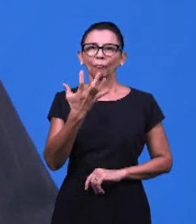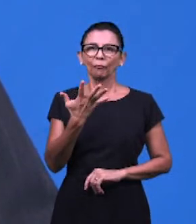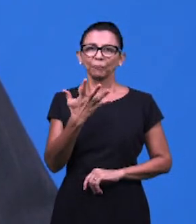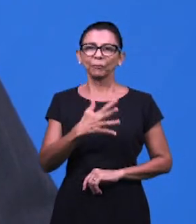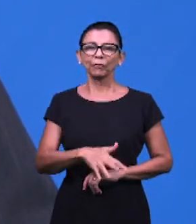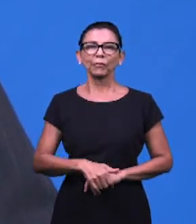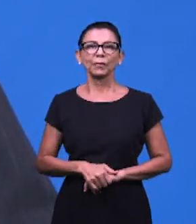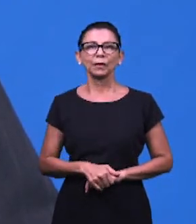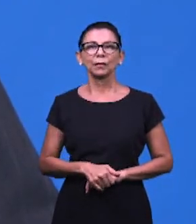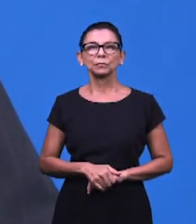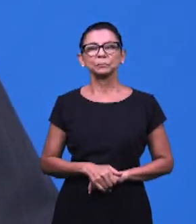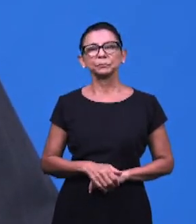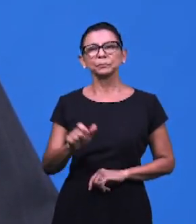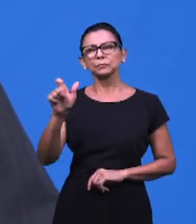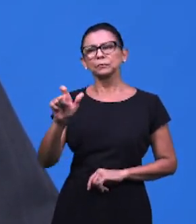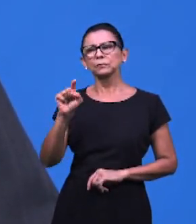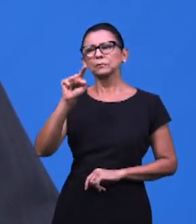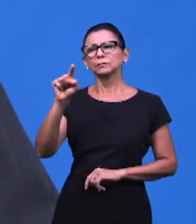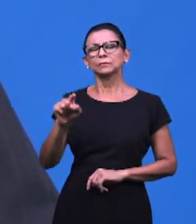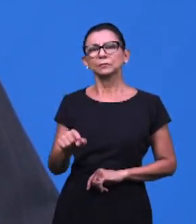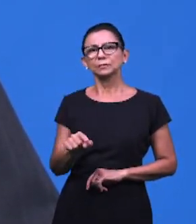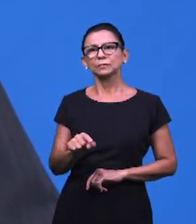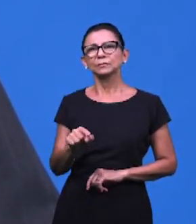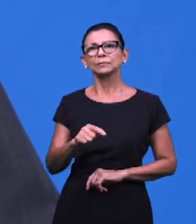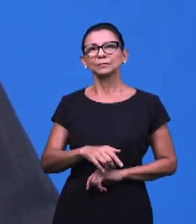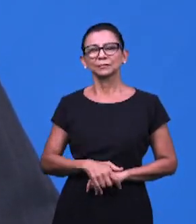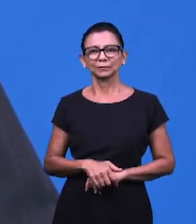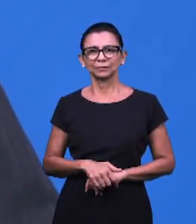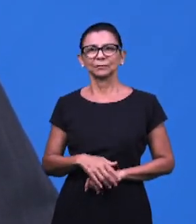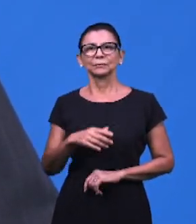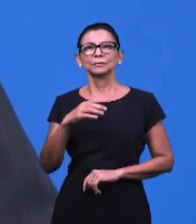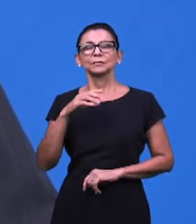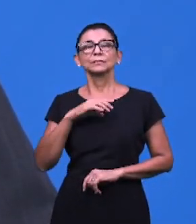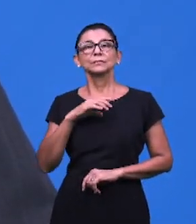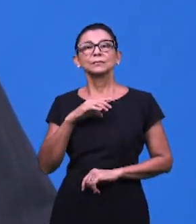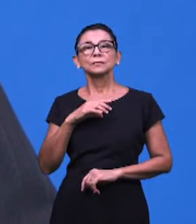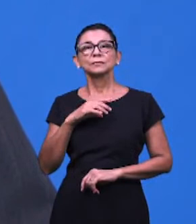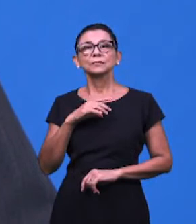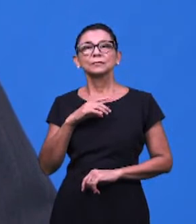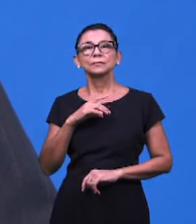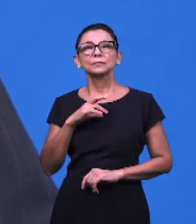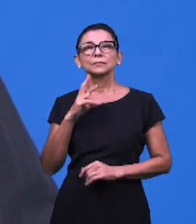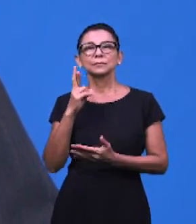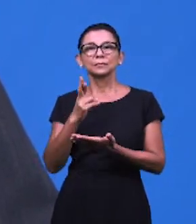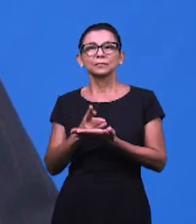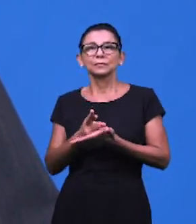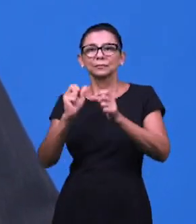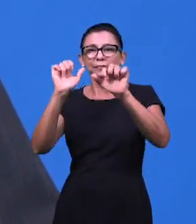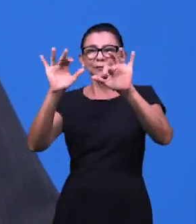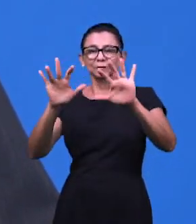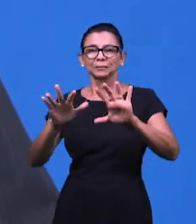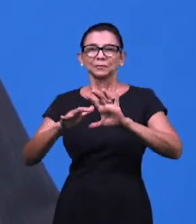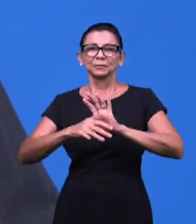o beneficiário de todo o projeto da cruz. Então, quem é esse beneficiário? É aquele